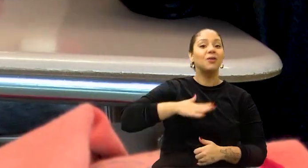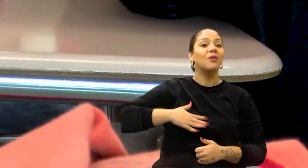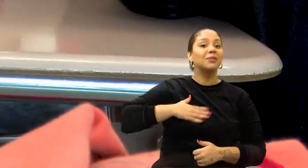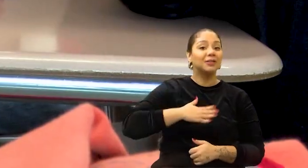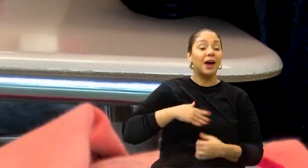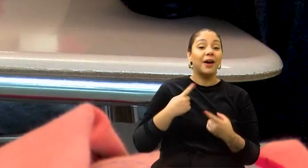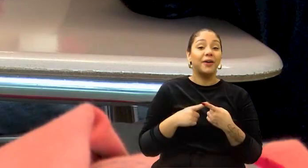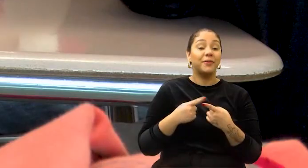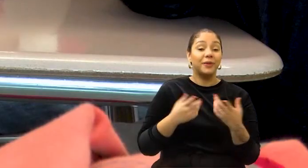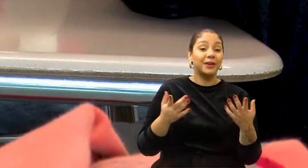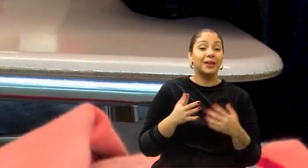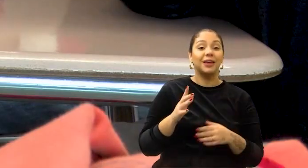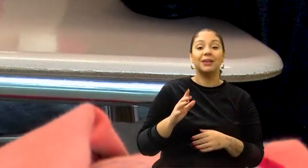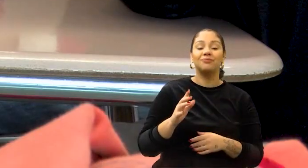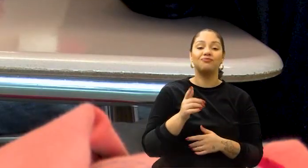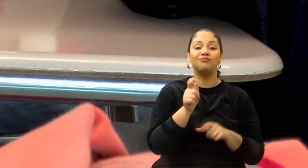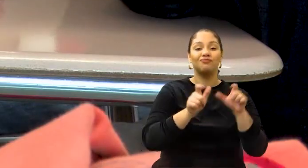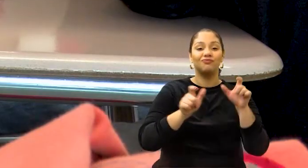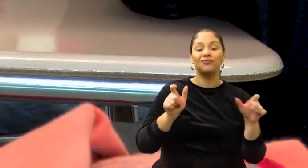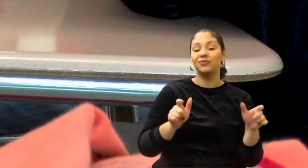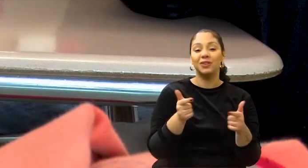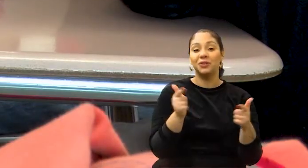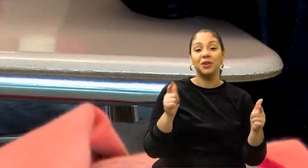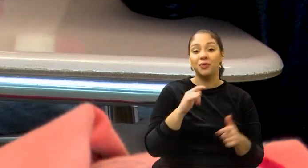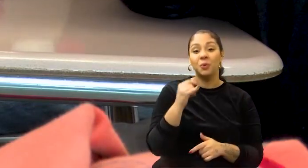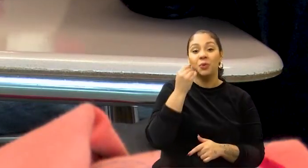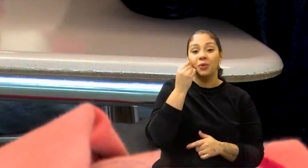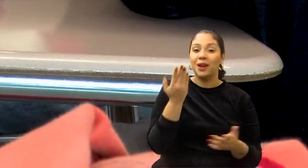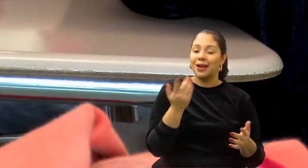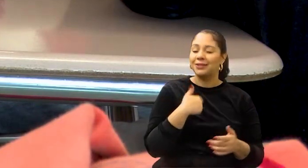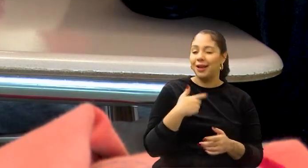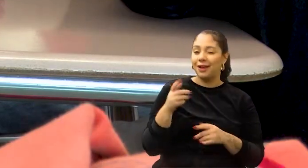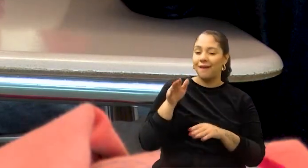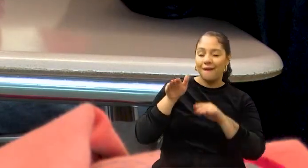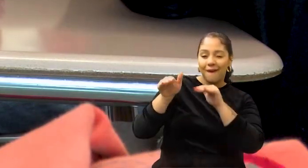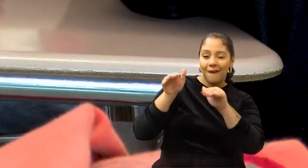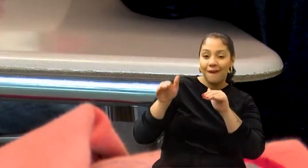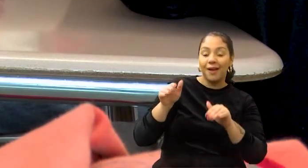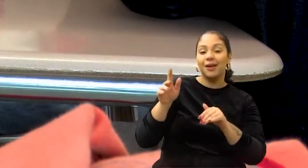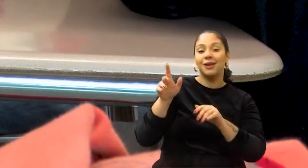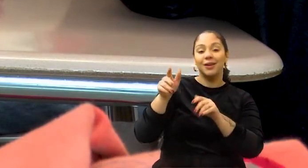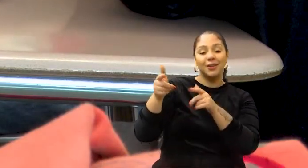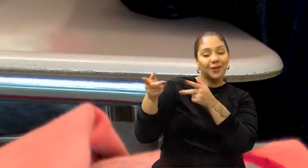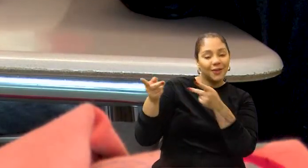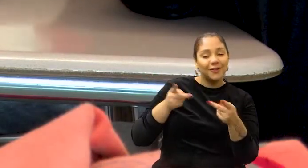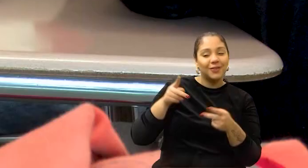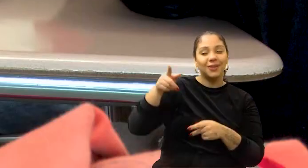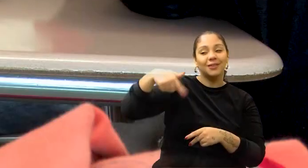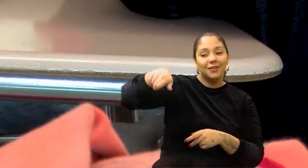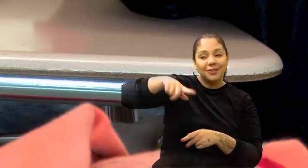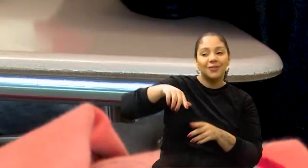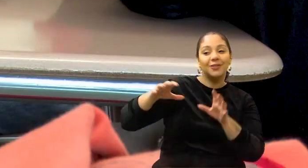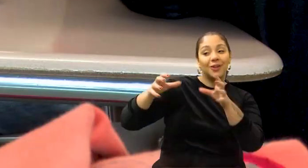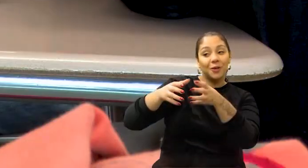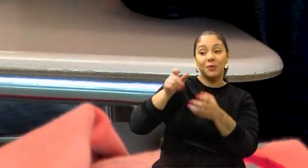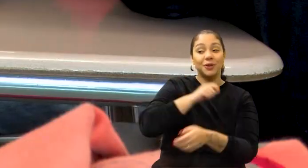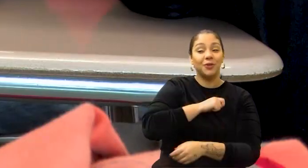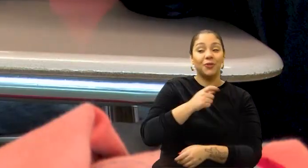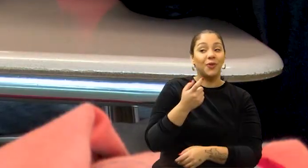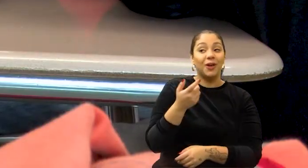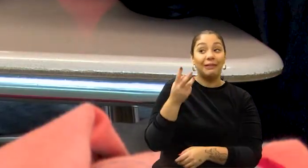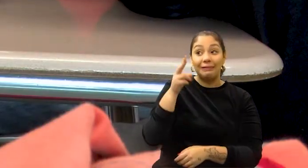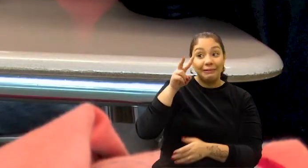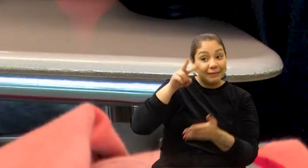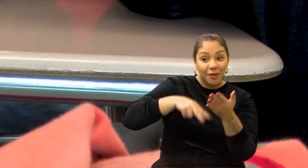é quem passou quem não teve oportunidade aí eu pego e convido para além do seu público né quem não teve oportunidade